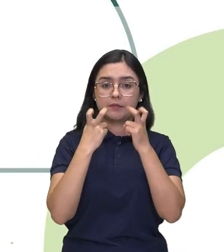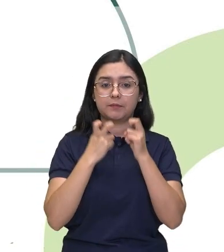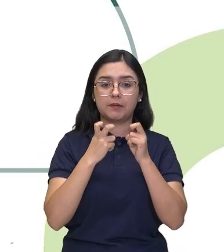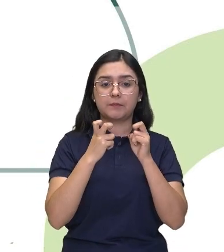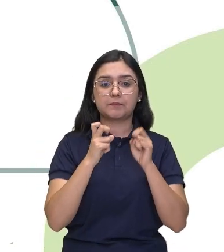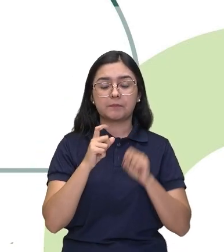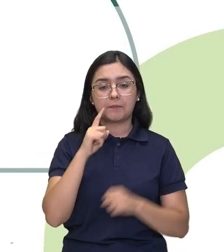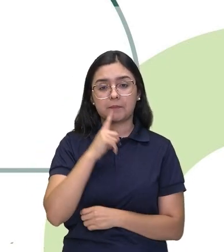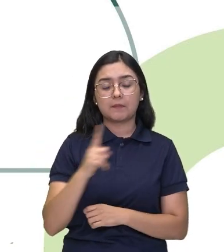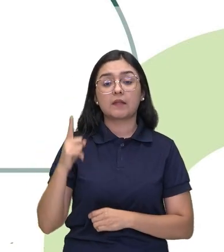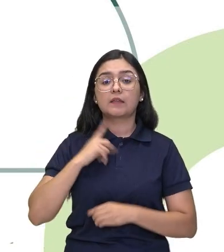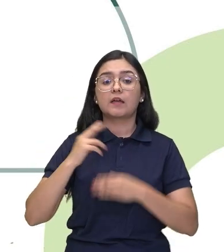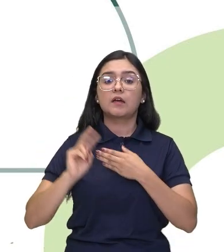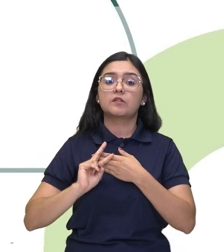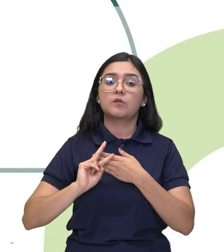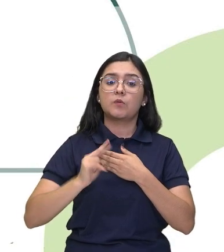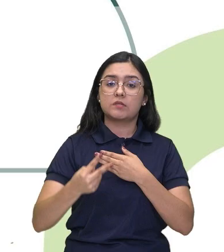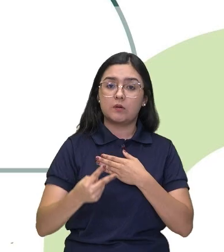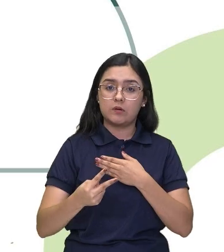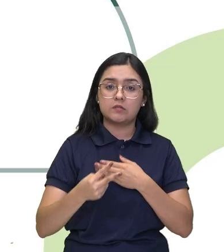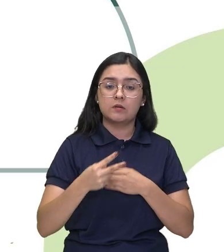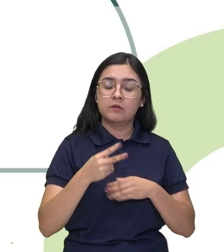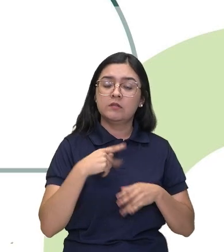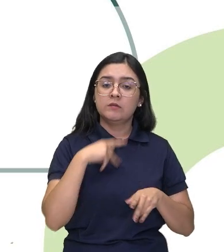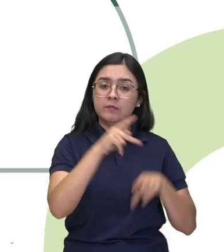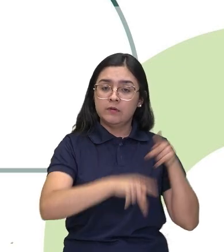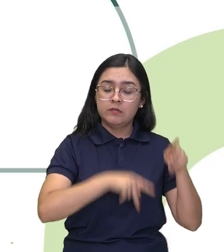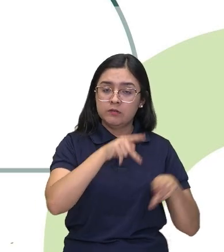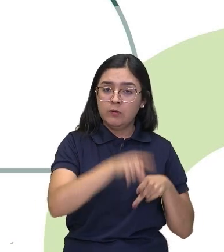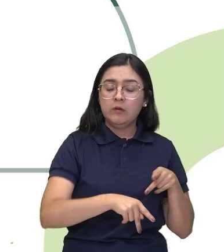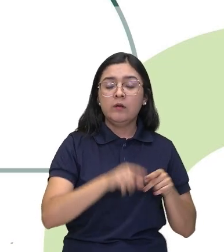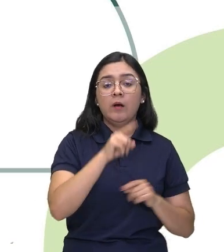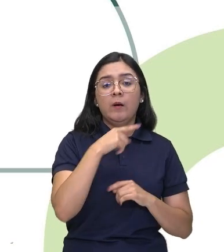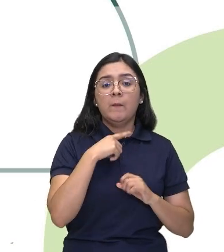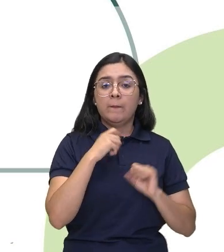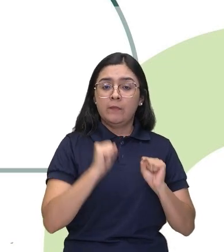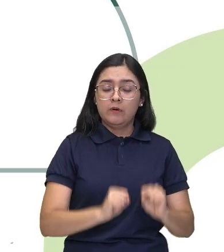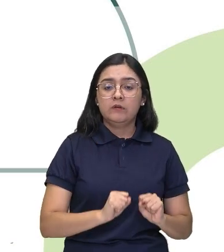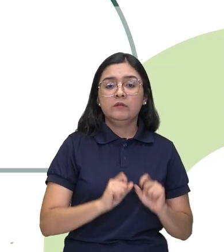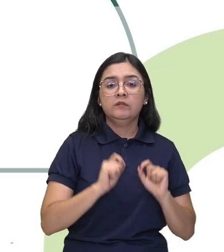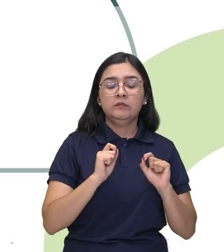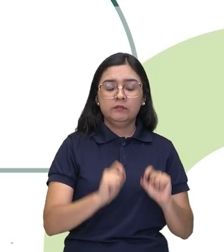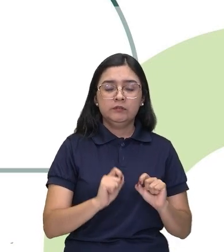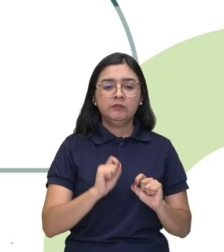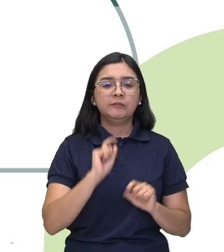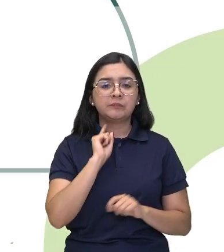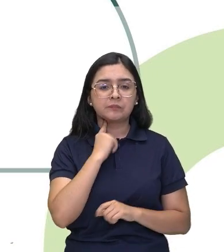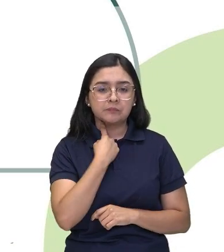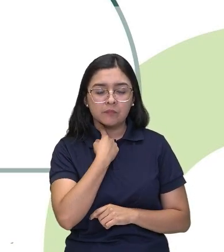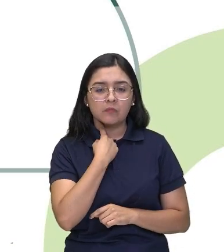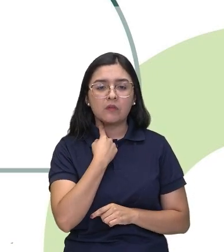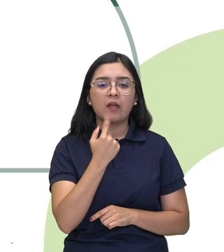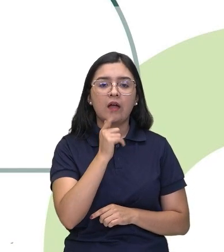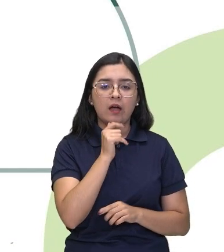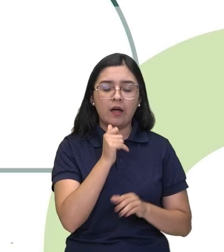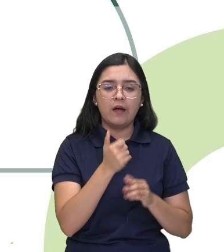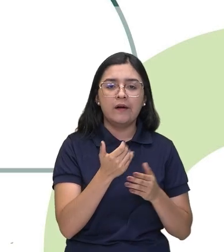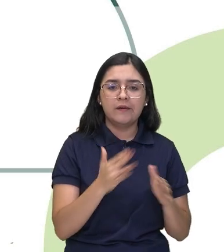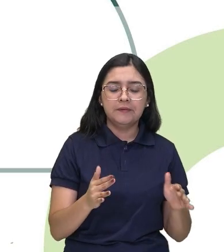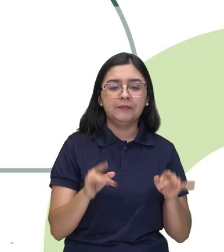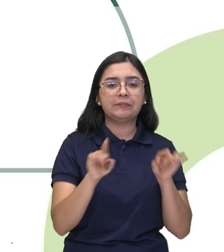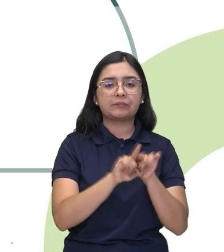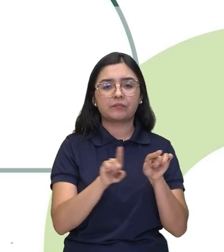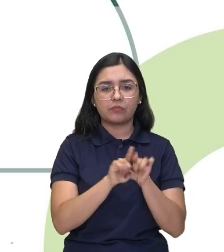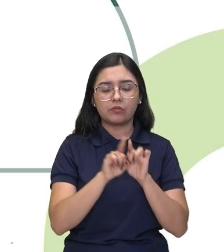ali as consequências para essas pessoas. Elas ficam expostas a níveis mais altos de poluição do ar e da água, ficam